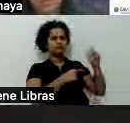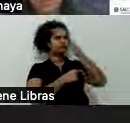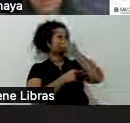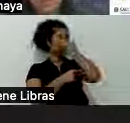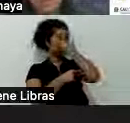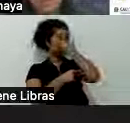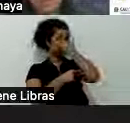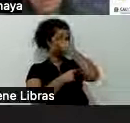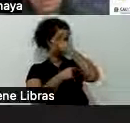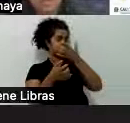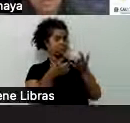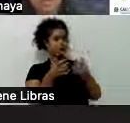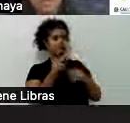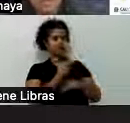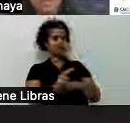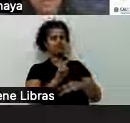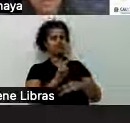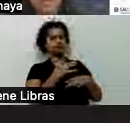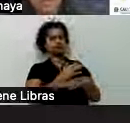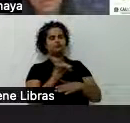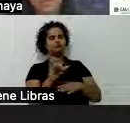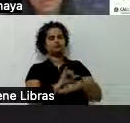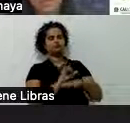usar o urbanismo tático para verificar,